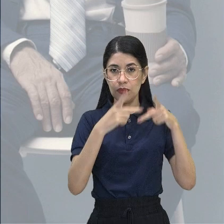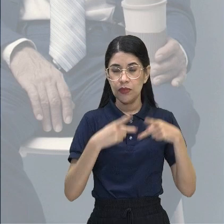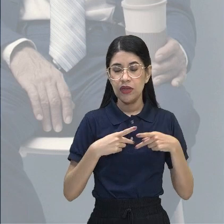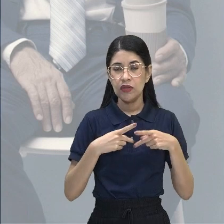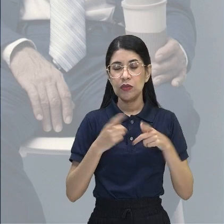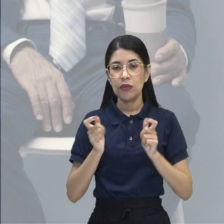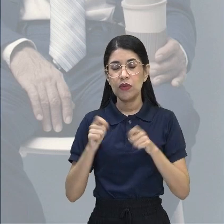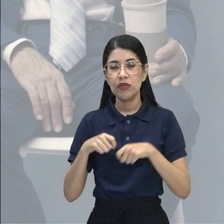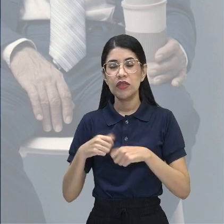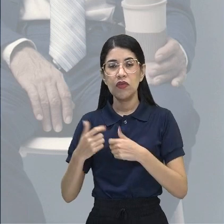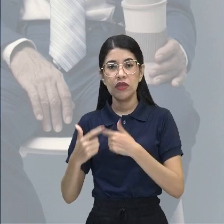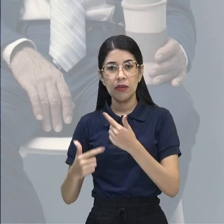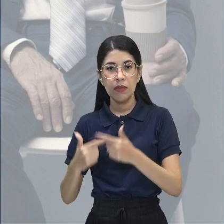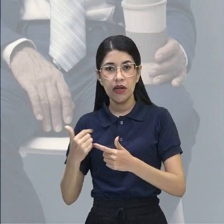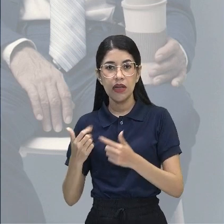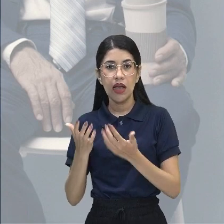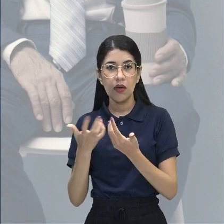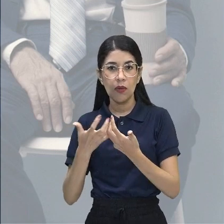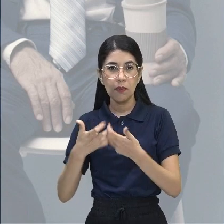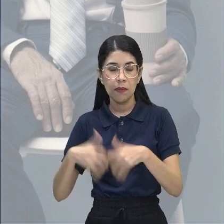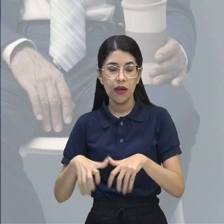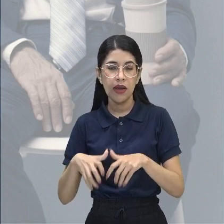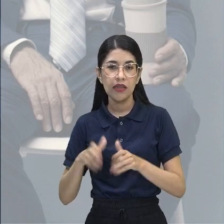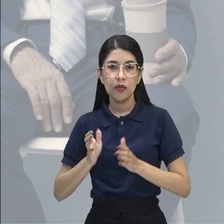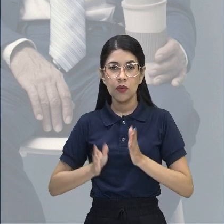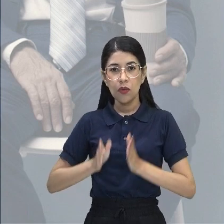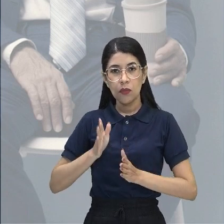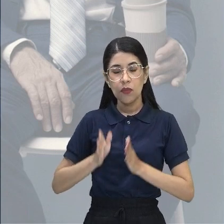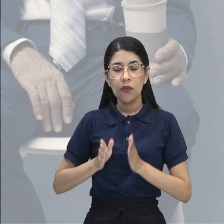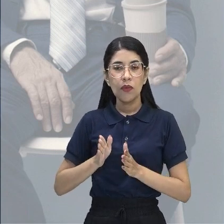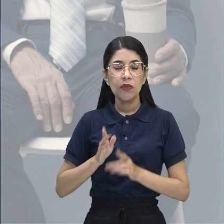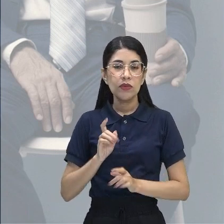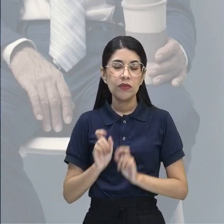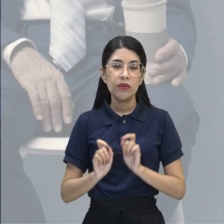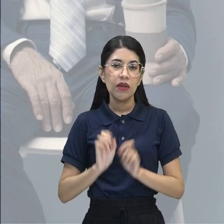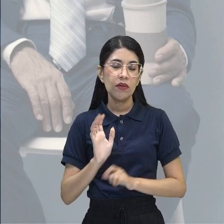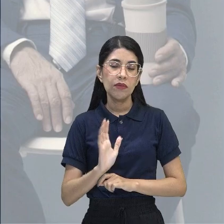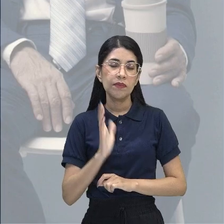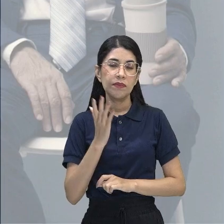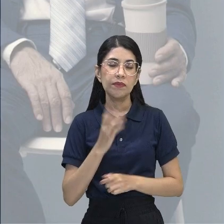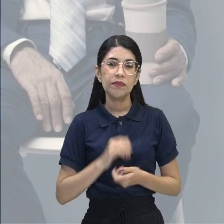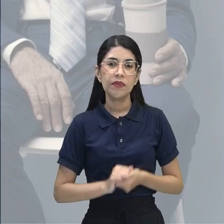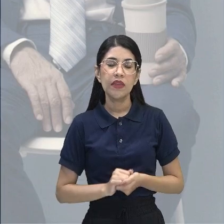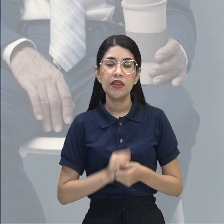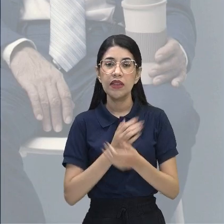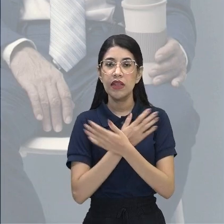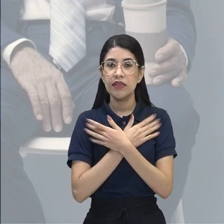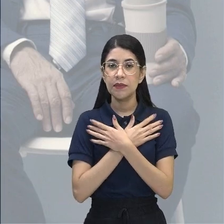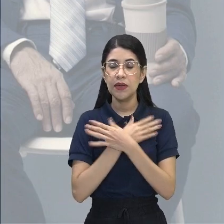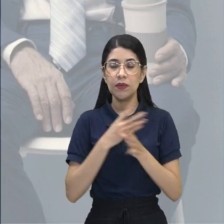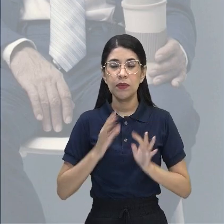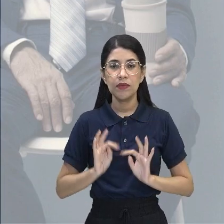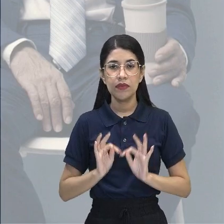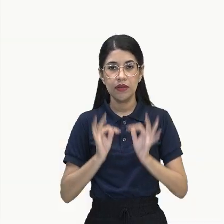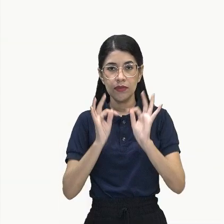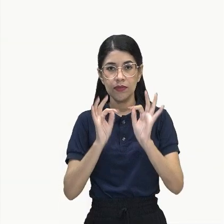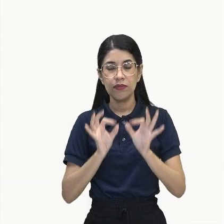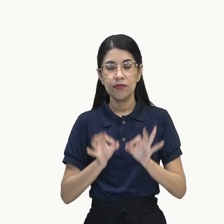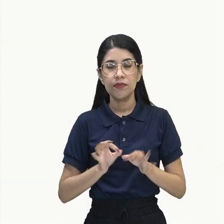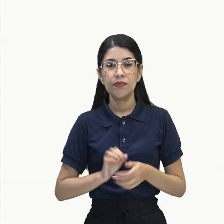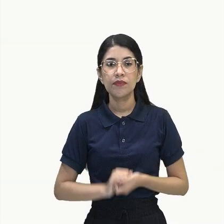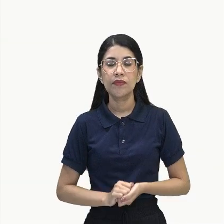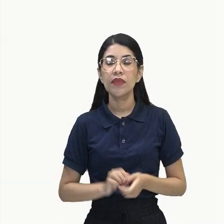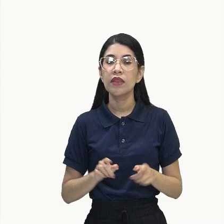das máquinas, e isso gera o que nós chamamos de desemprego tecnológico. Temos também